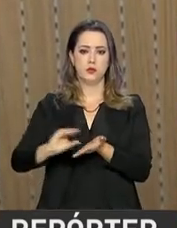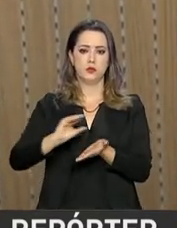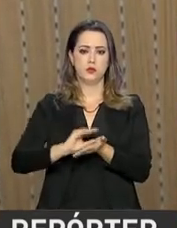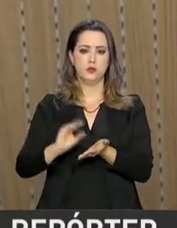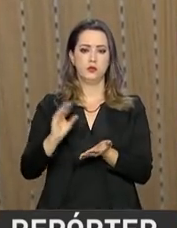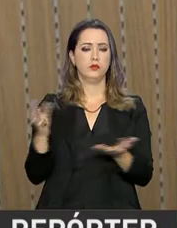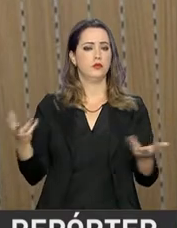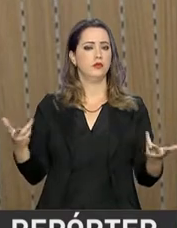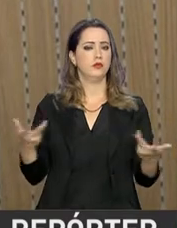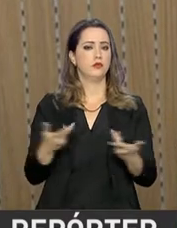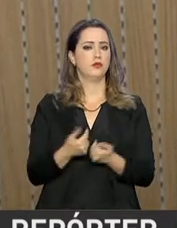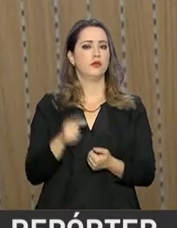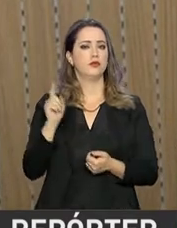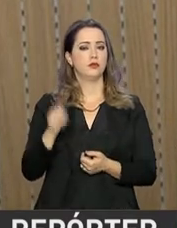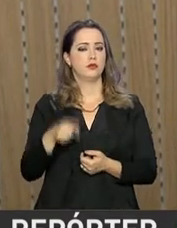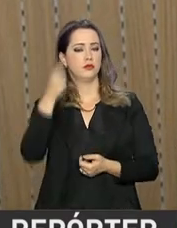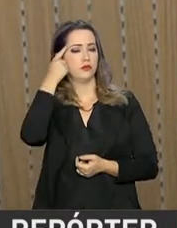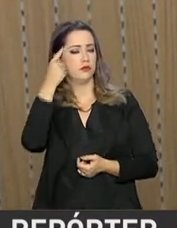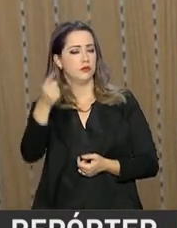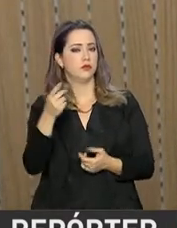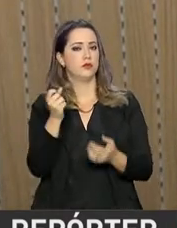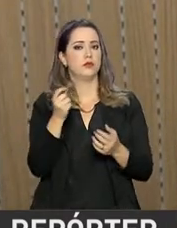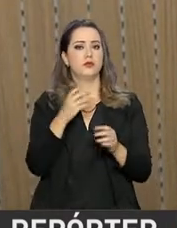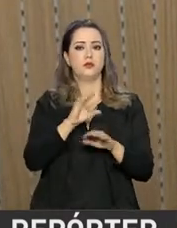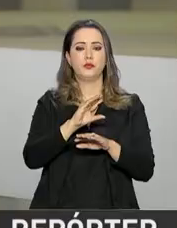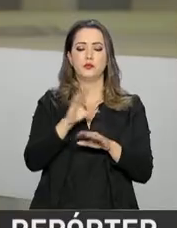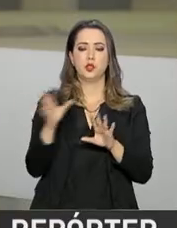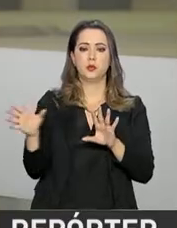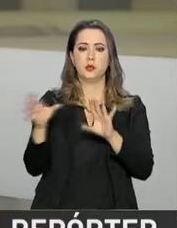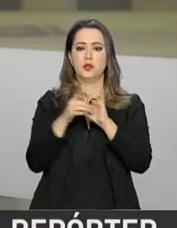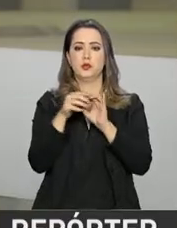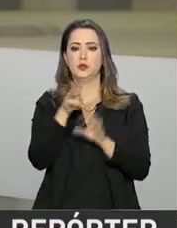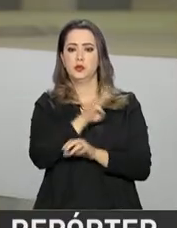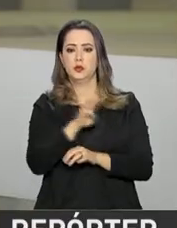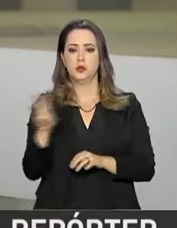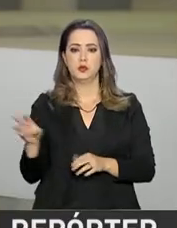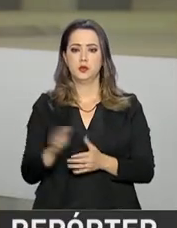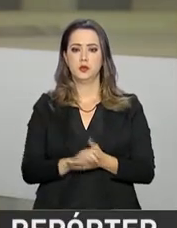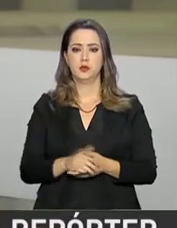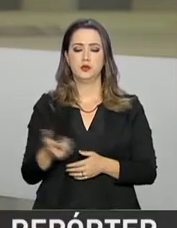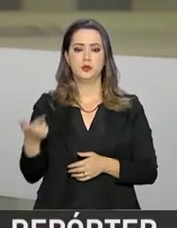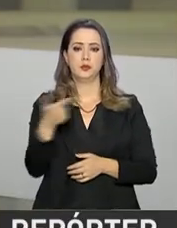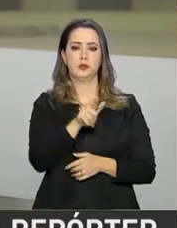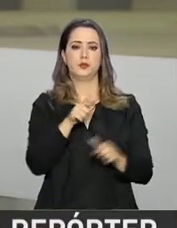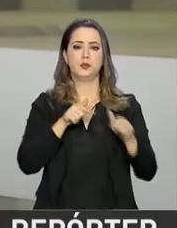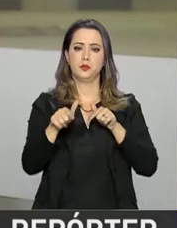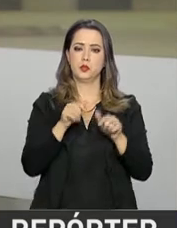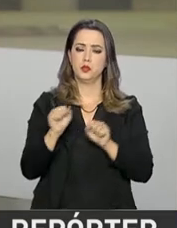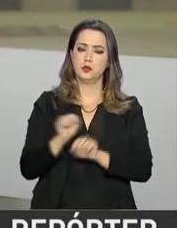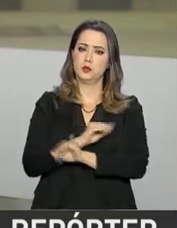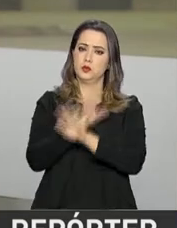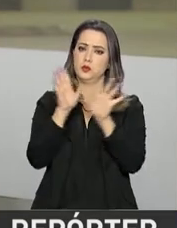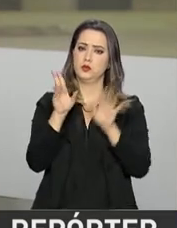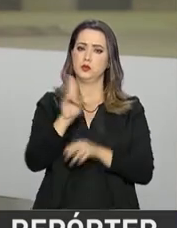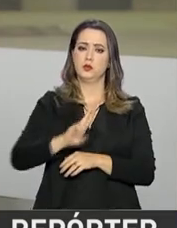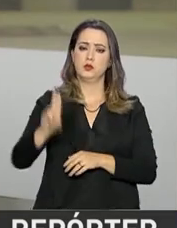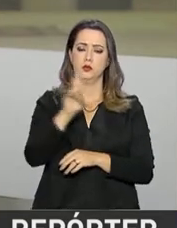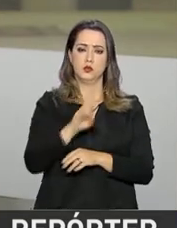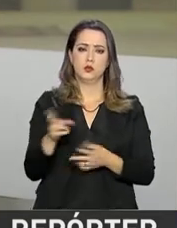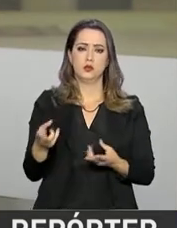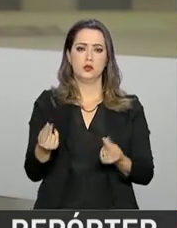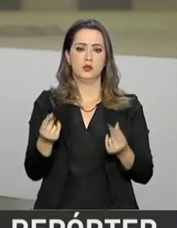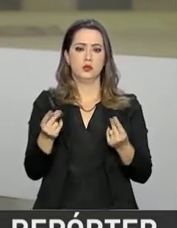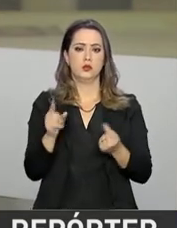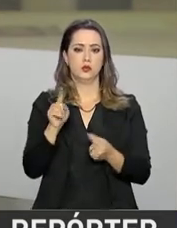mais eficiente essa idéia por trás da constituição da rede em outra medida a transparência no uso do dinheiro público pode ser